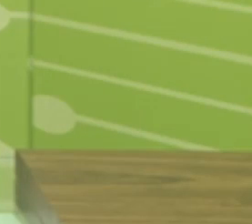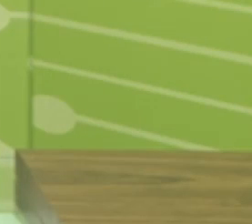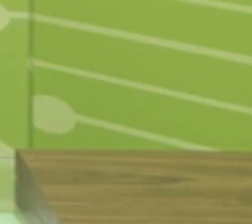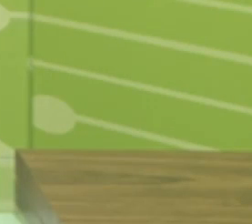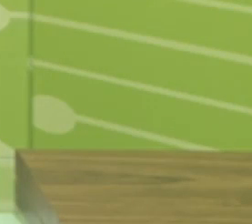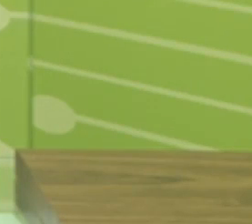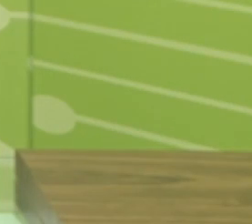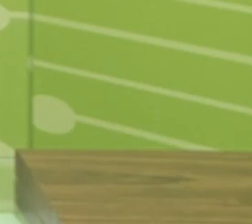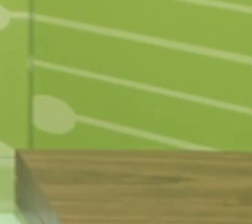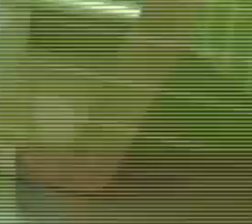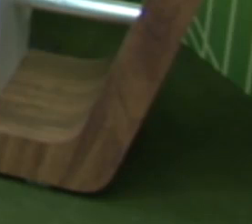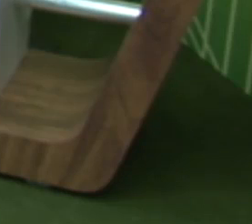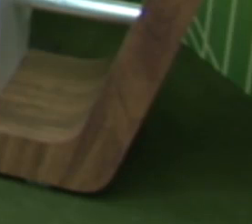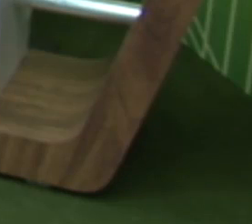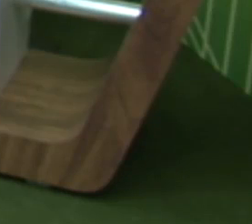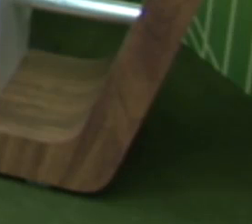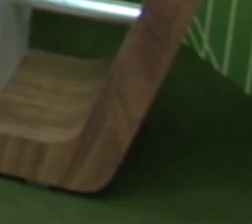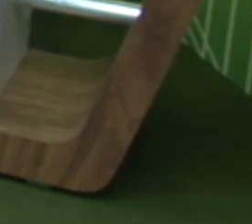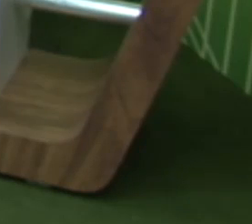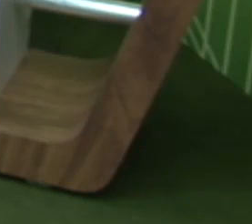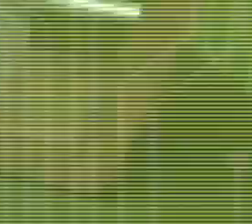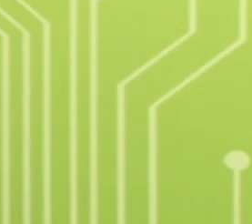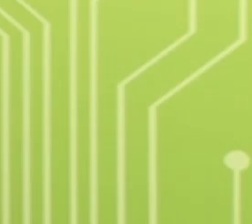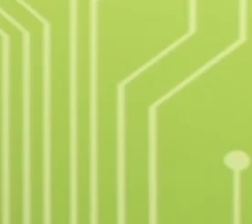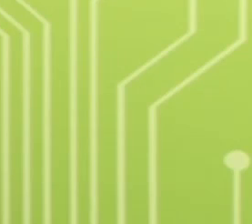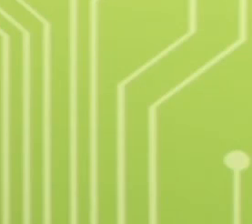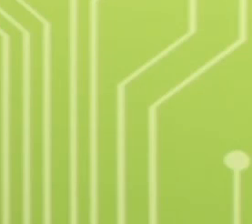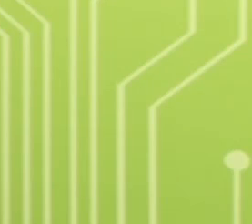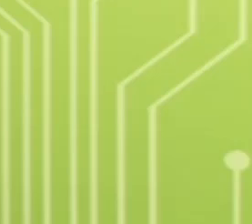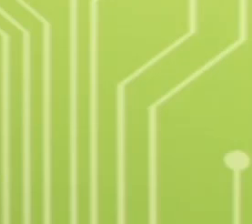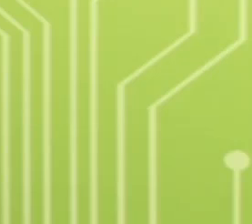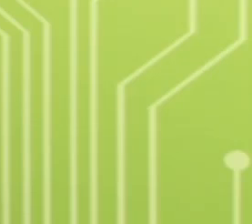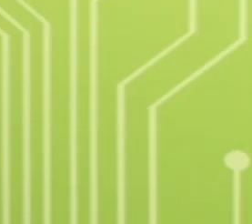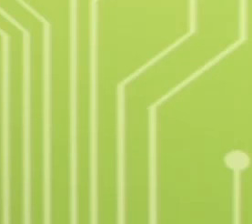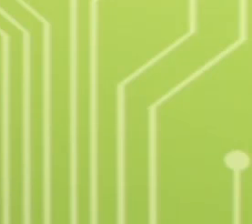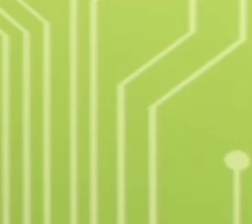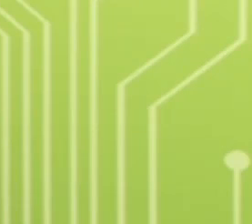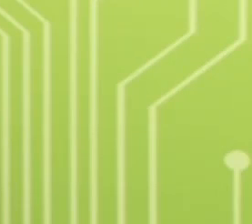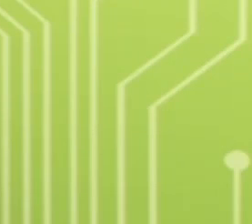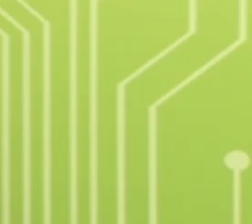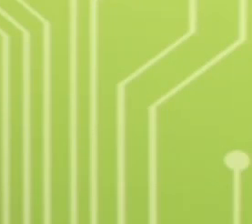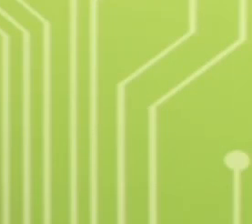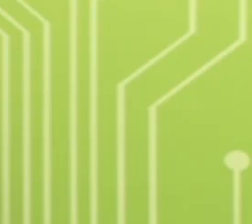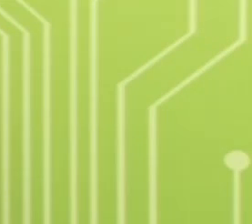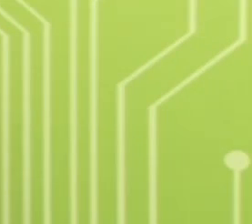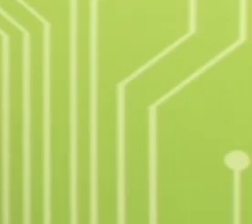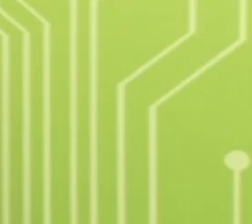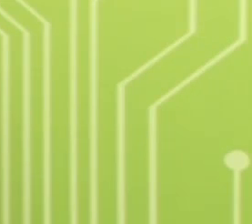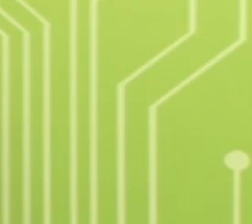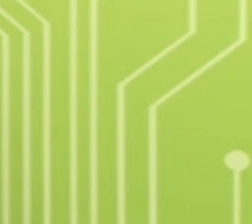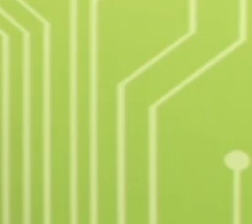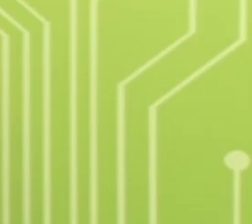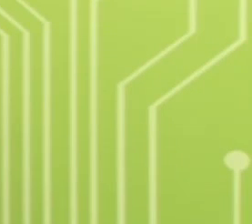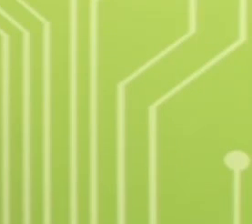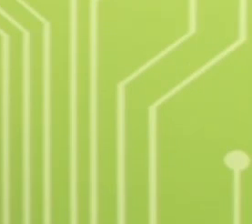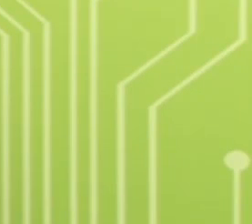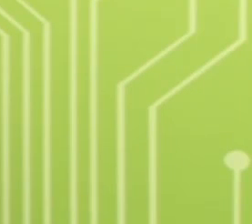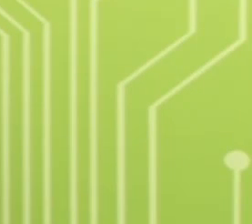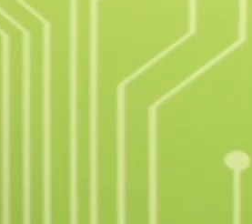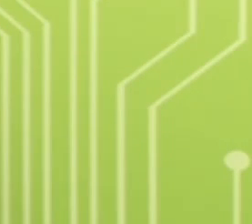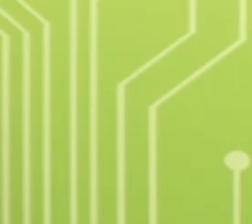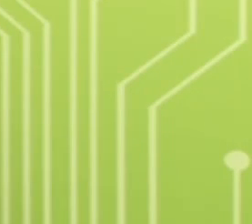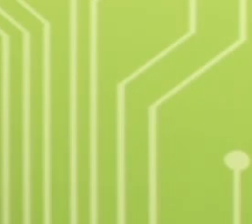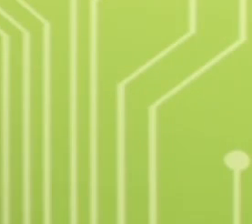TI. Ok, então vamos à nossa agenda dessa aula. Hoje nós estaremos trabalhando com o conceito de